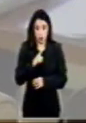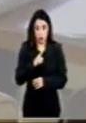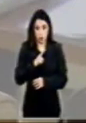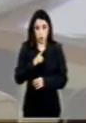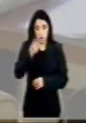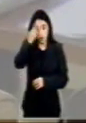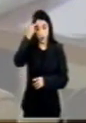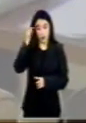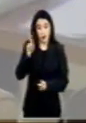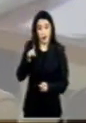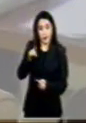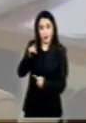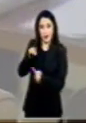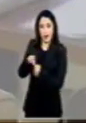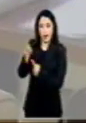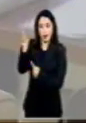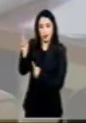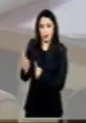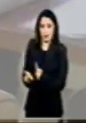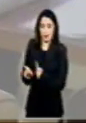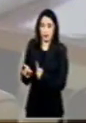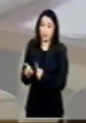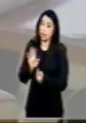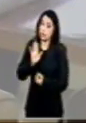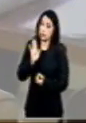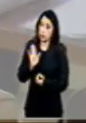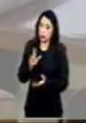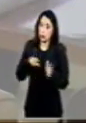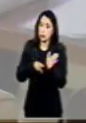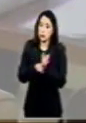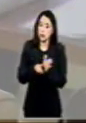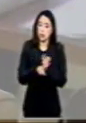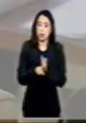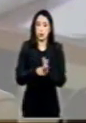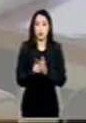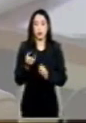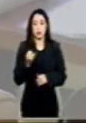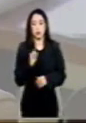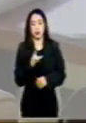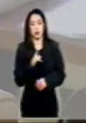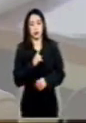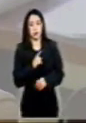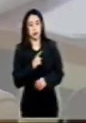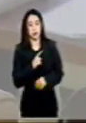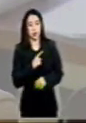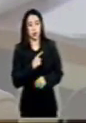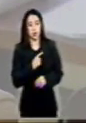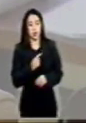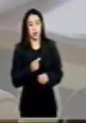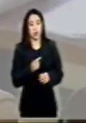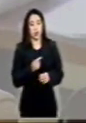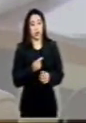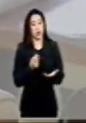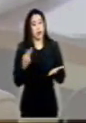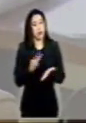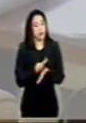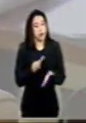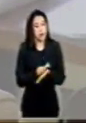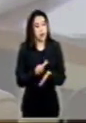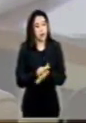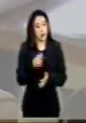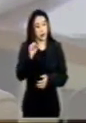como alvo. E aqui examino, portanto, a alegada usurpação de competência deste